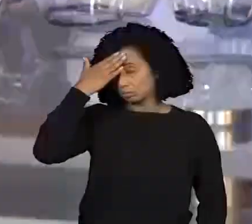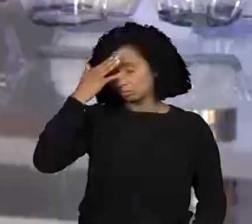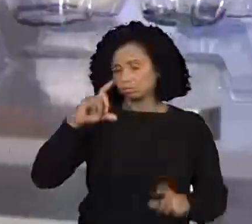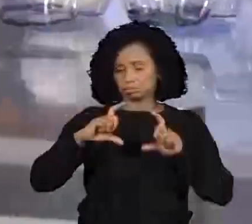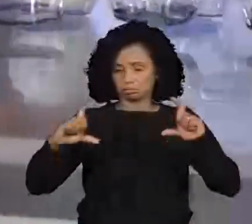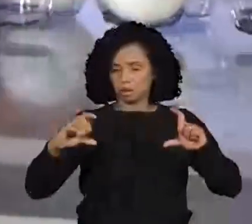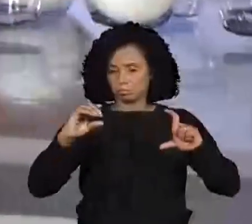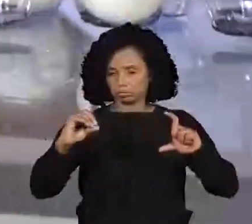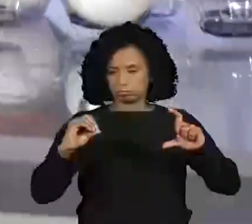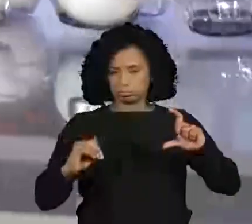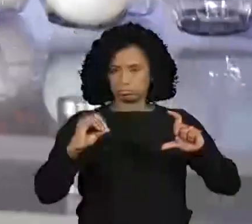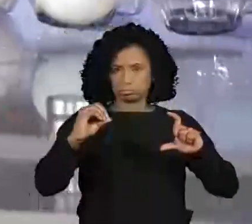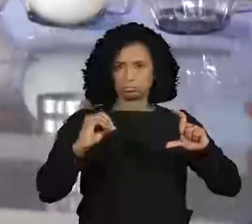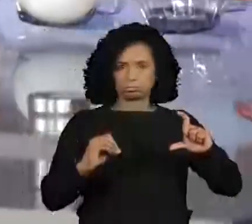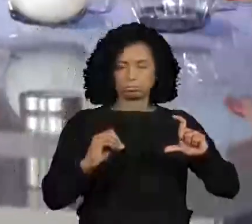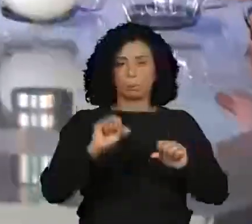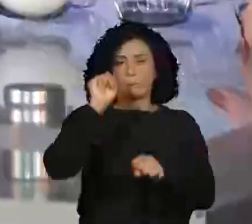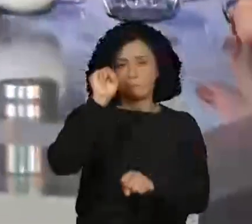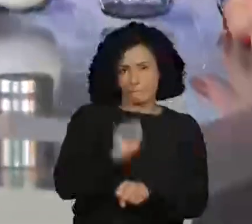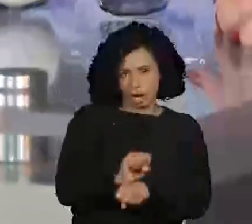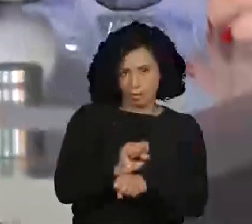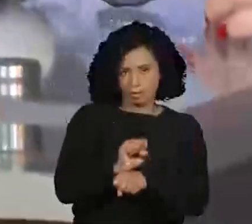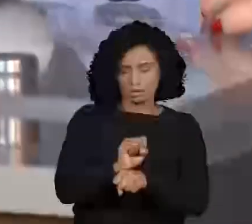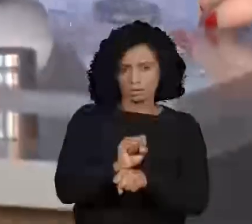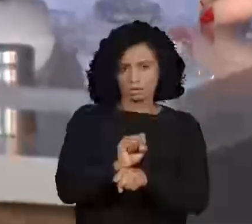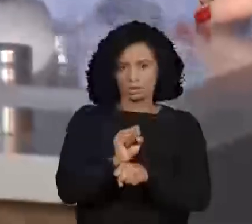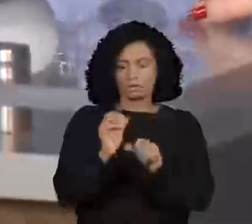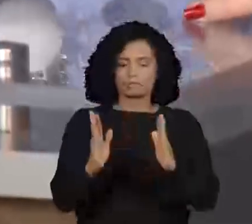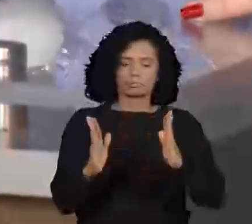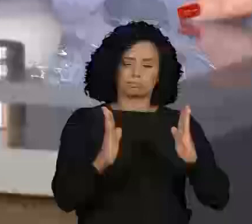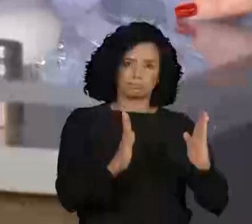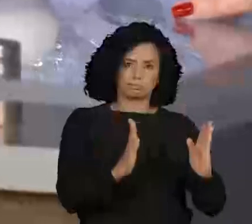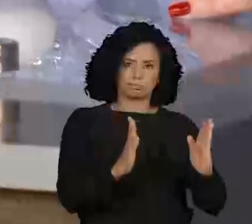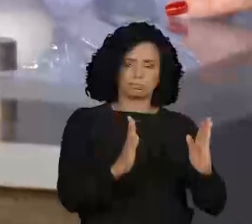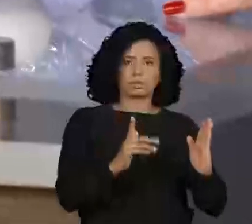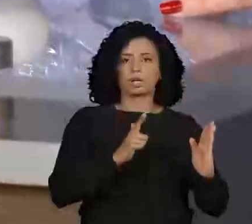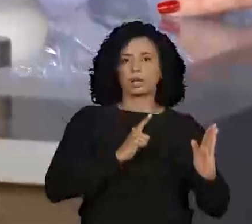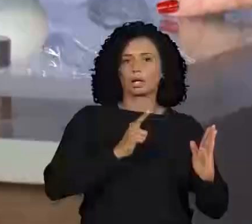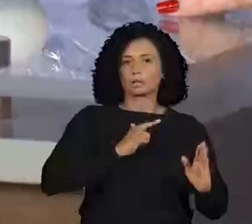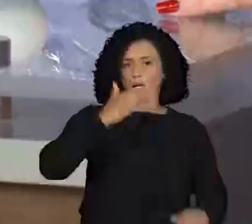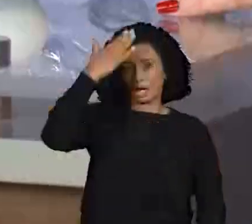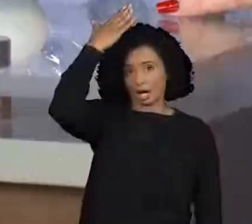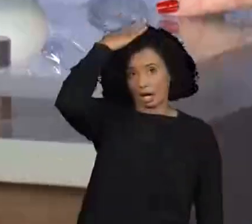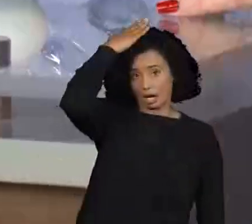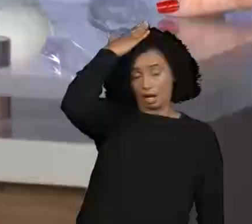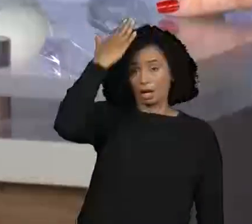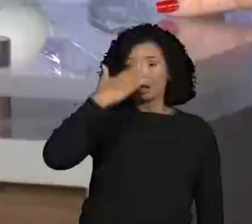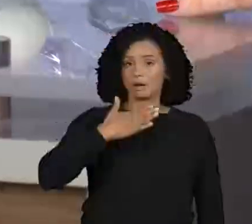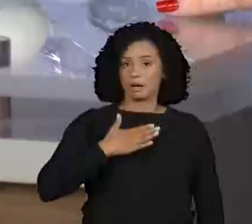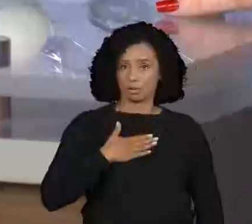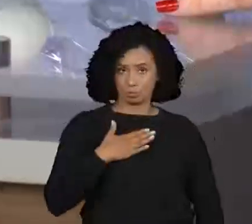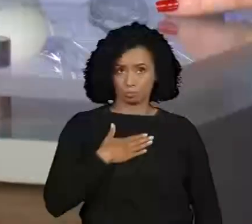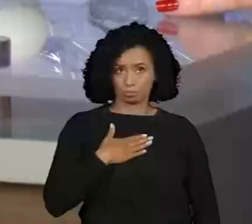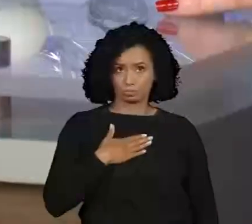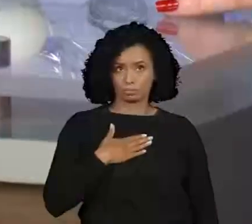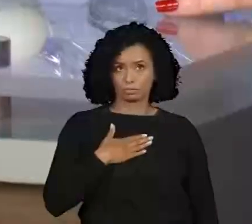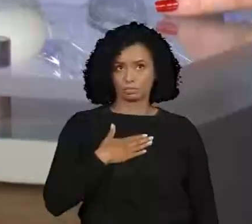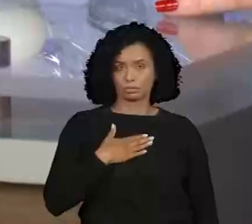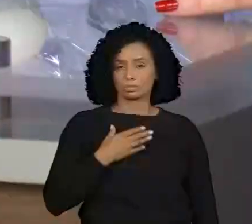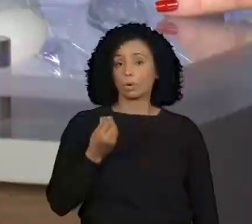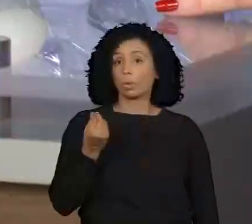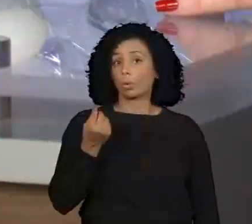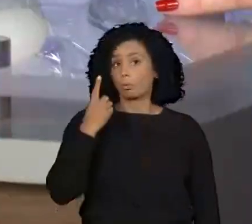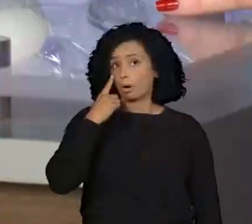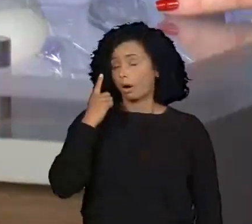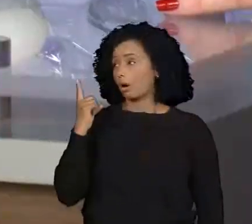e o Então vou mostrar aqui ó ele vai ficar assim aquilo que a gente fez na lousa agora